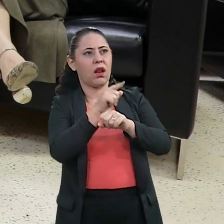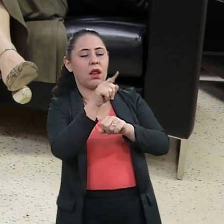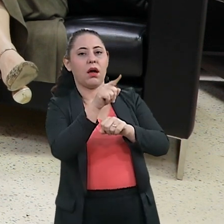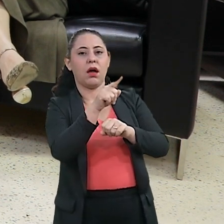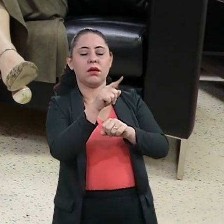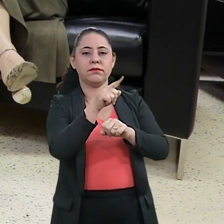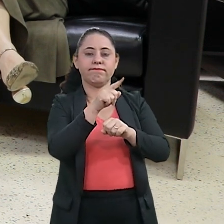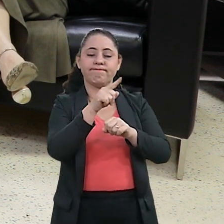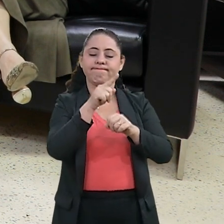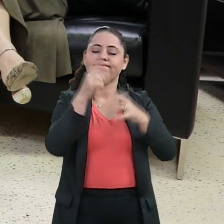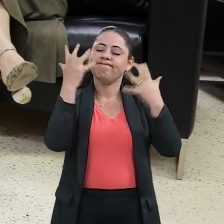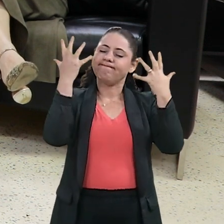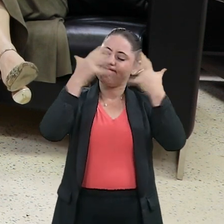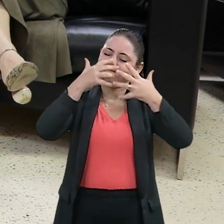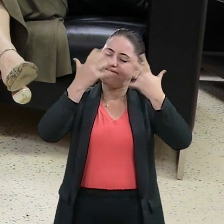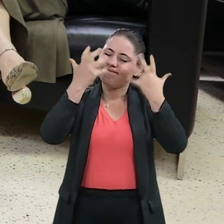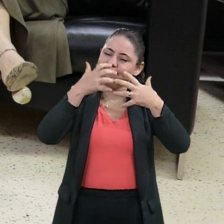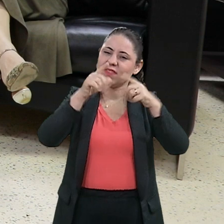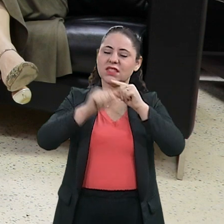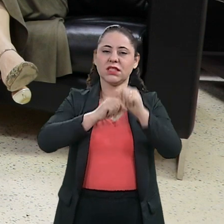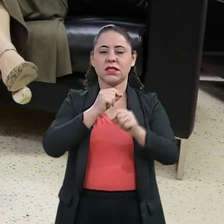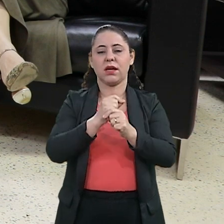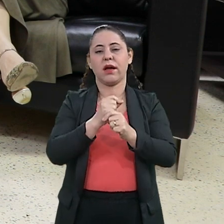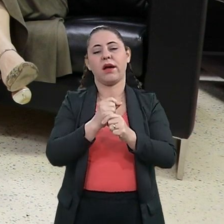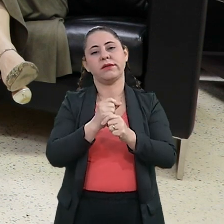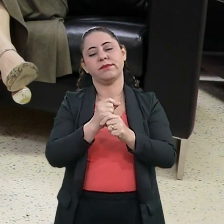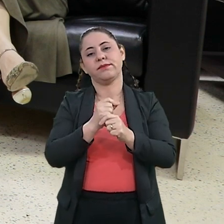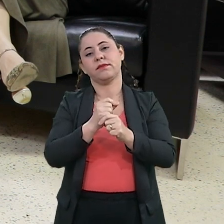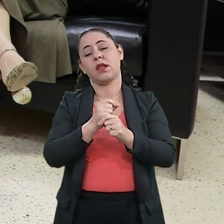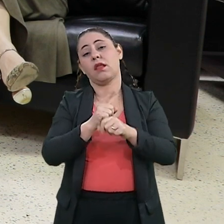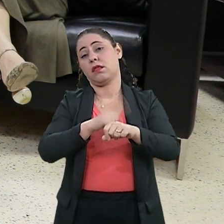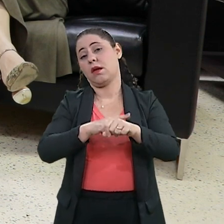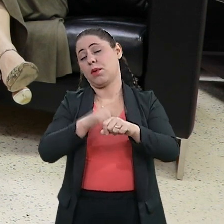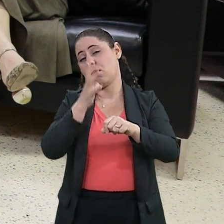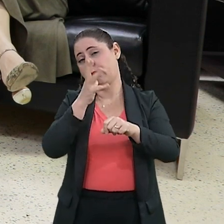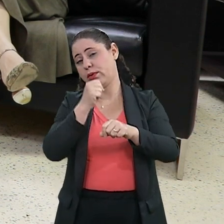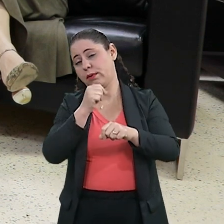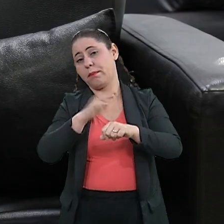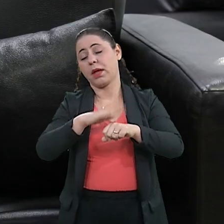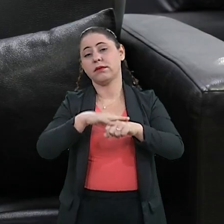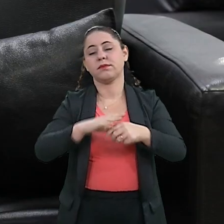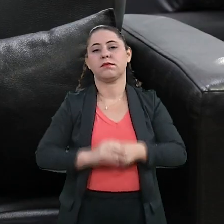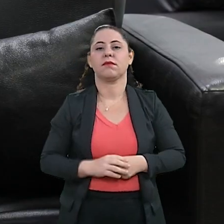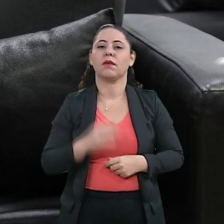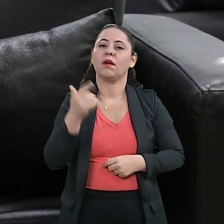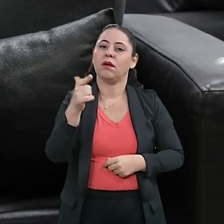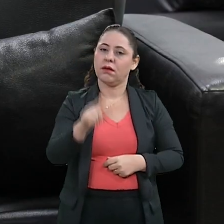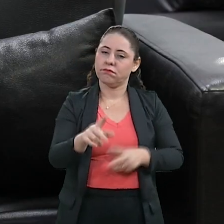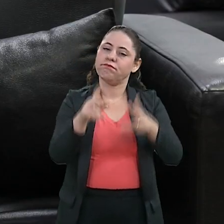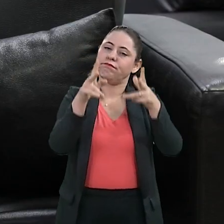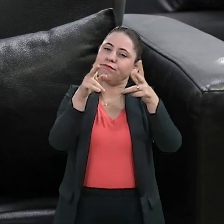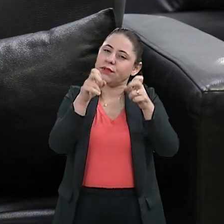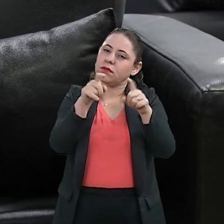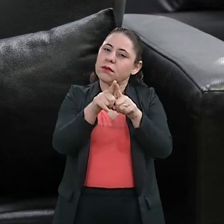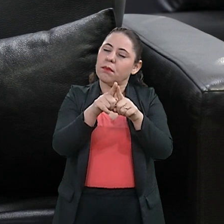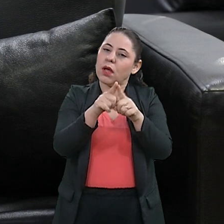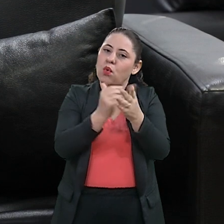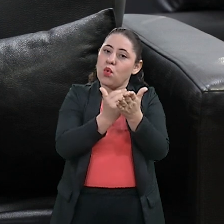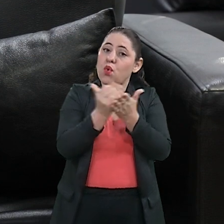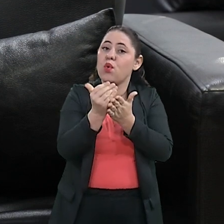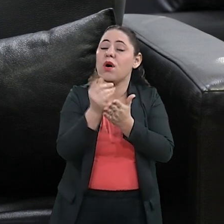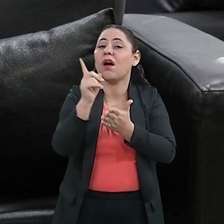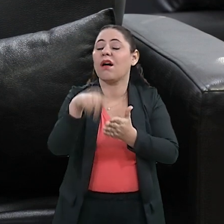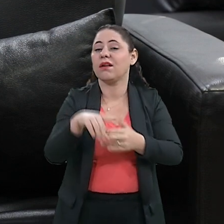por lá. Então essas coisas demandam um pouquinho mais de tempo. Outra coisa que nós